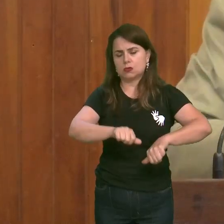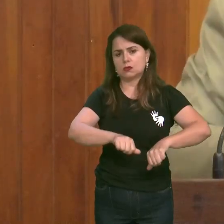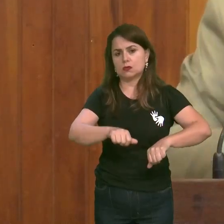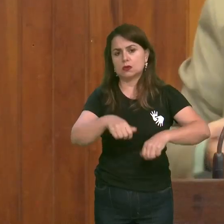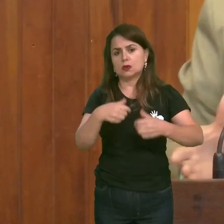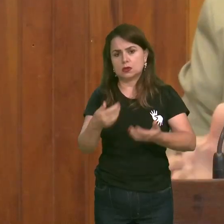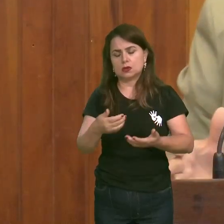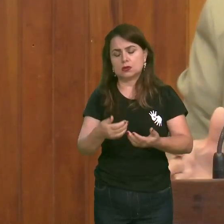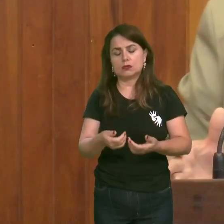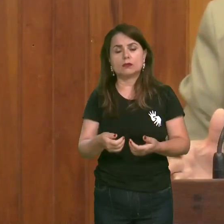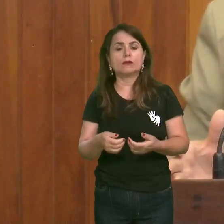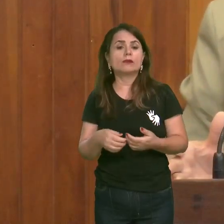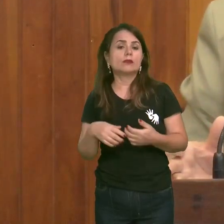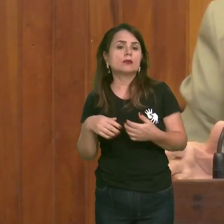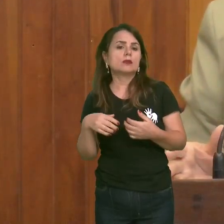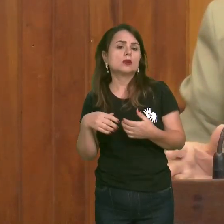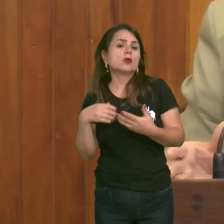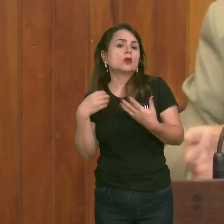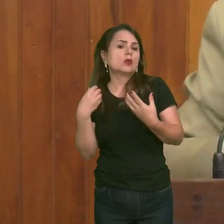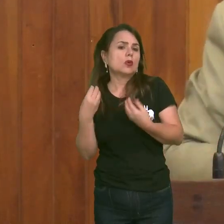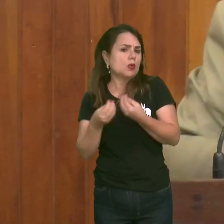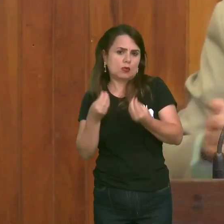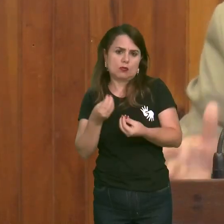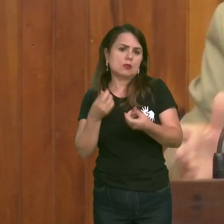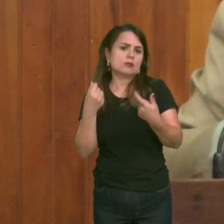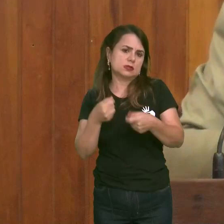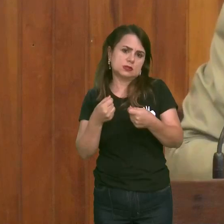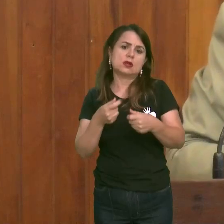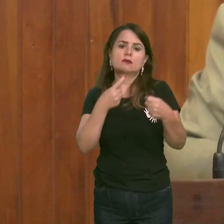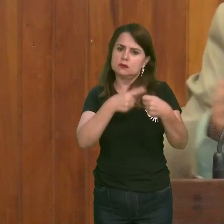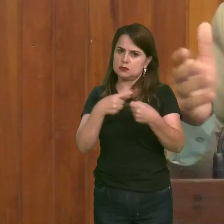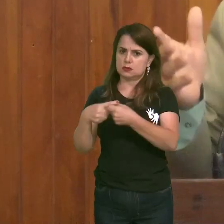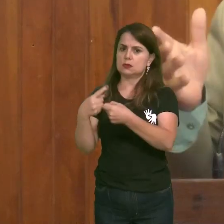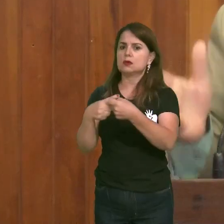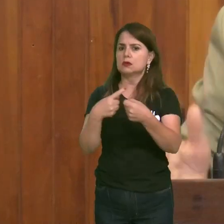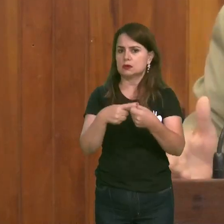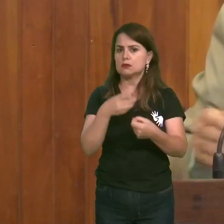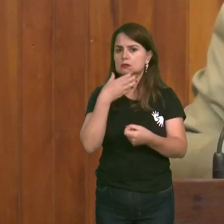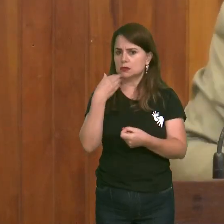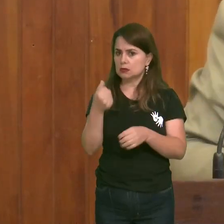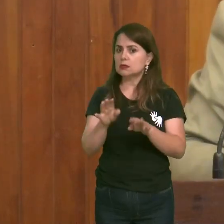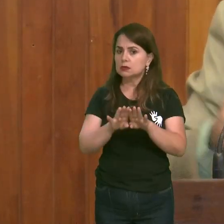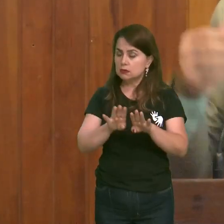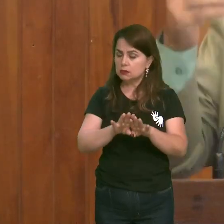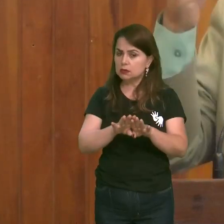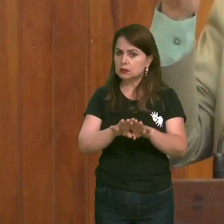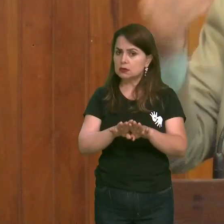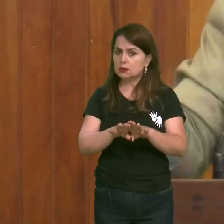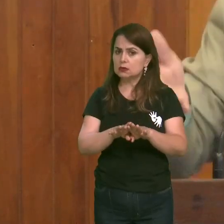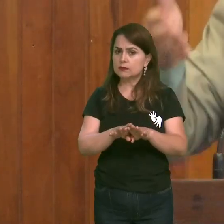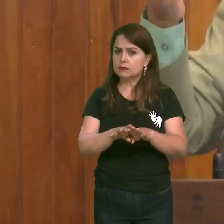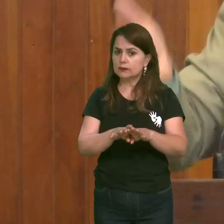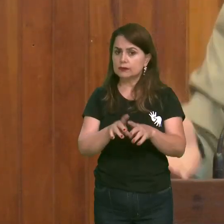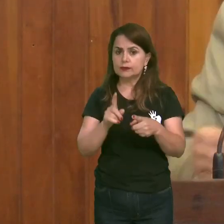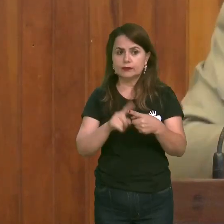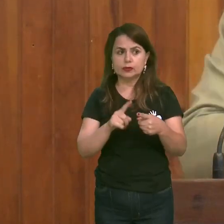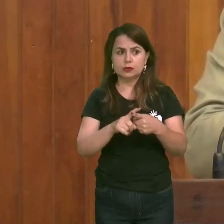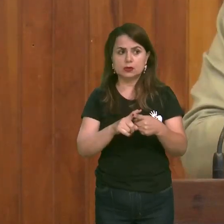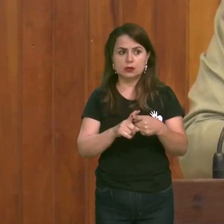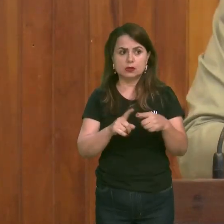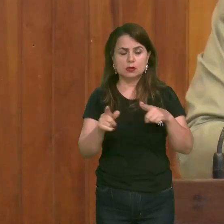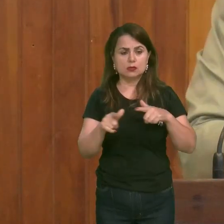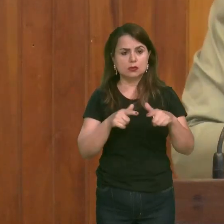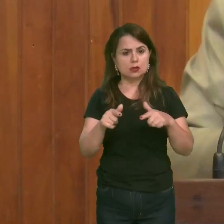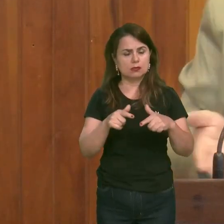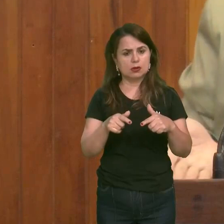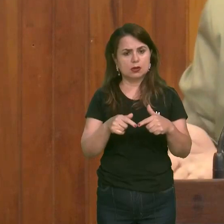tem teria que ter melhorado a situação da cidade do município do cidadão o serviço oferecido ao